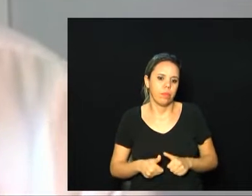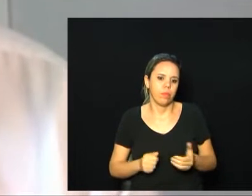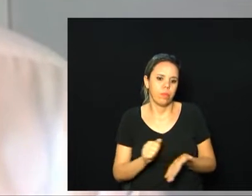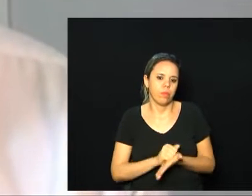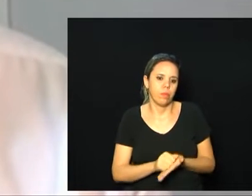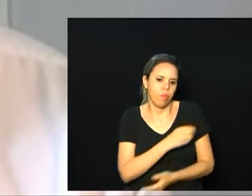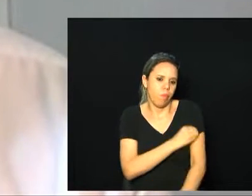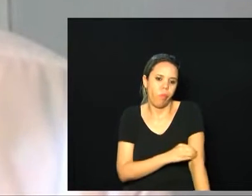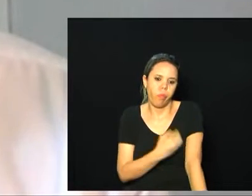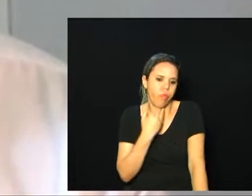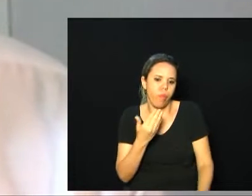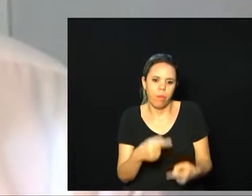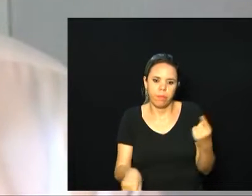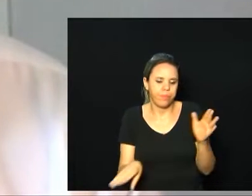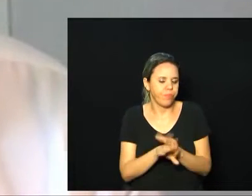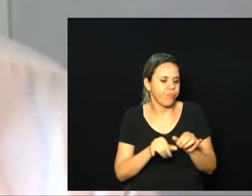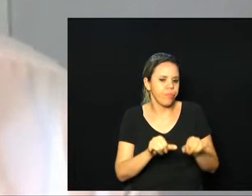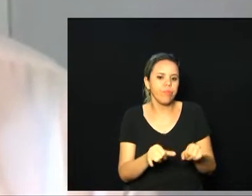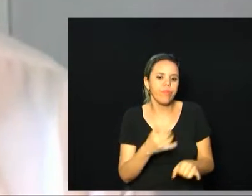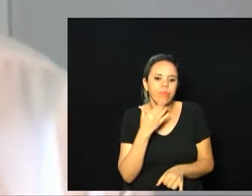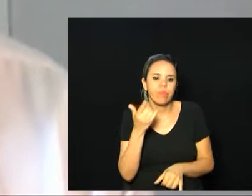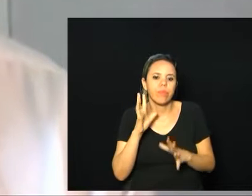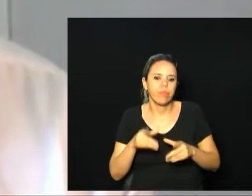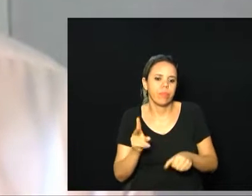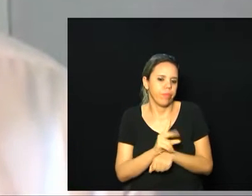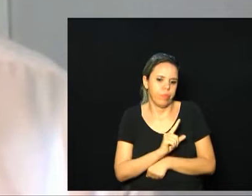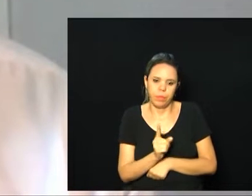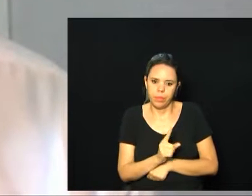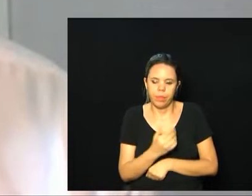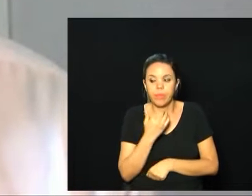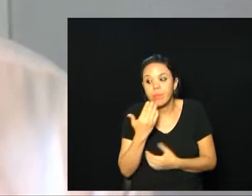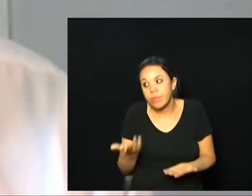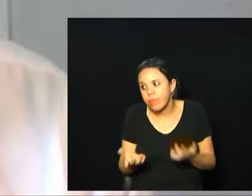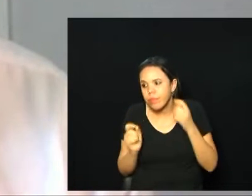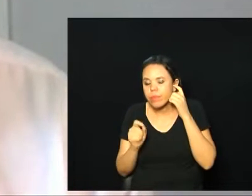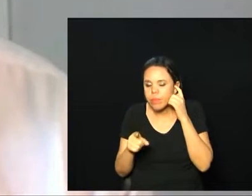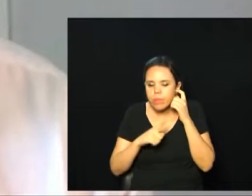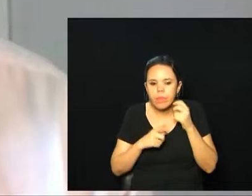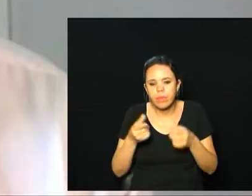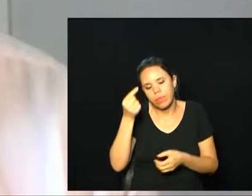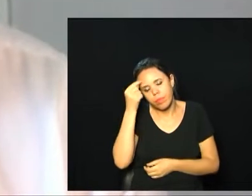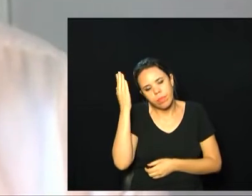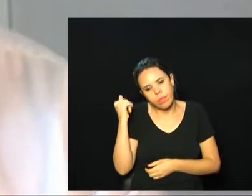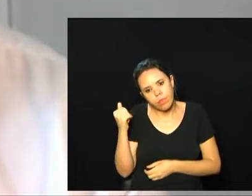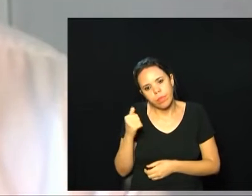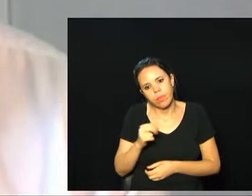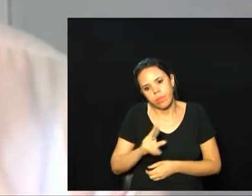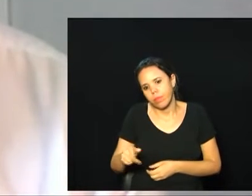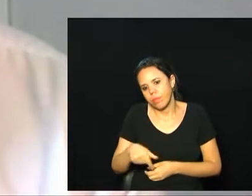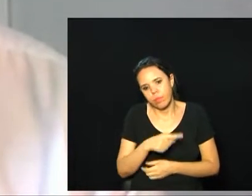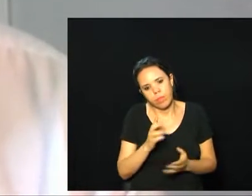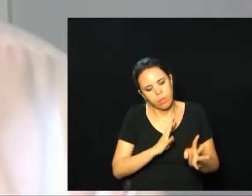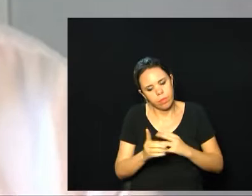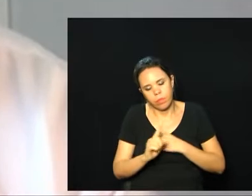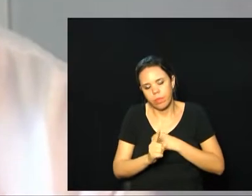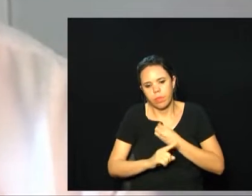álcool quando chega do mercado, achando que isso vai te proteger. Mais do que isso é você ter essa noção de não vou